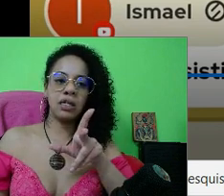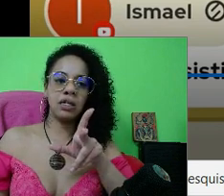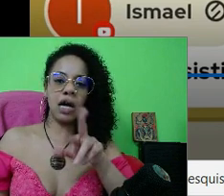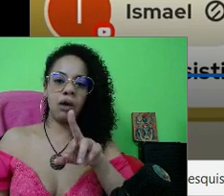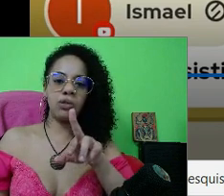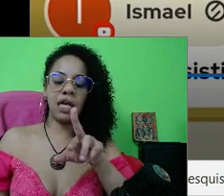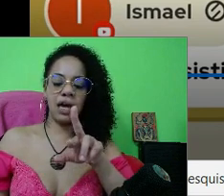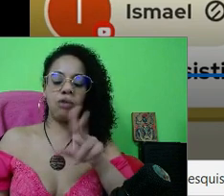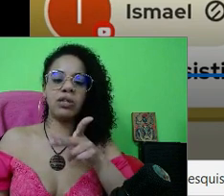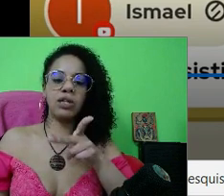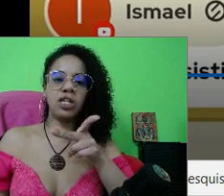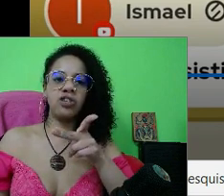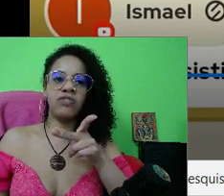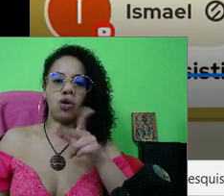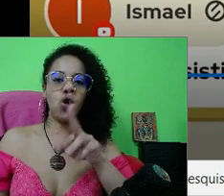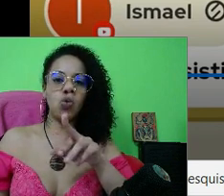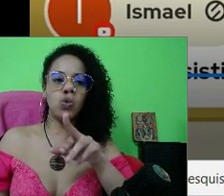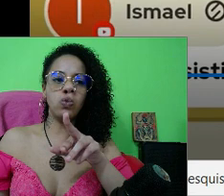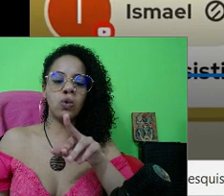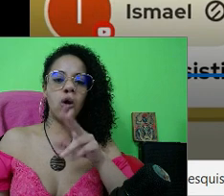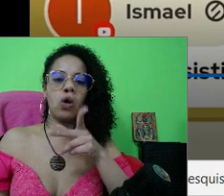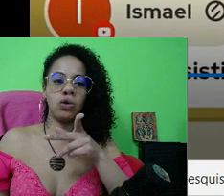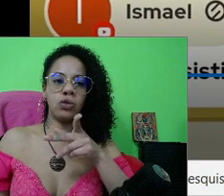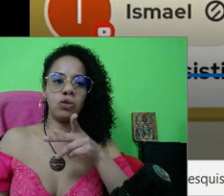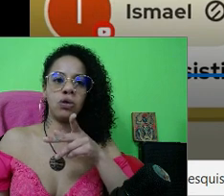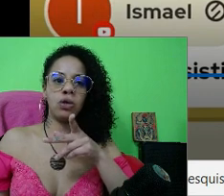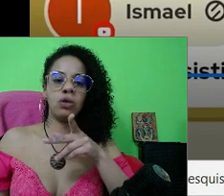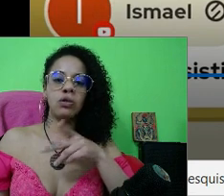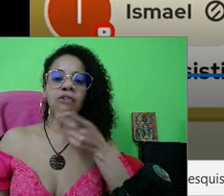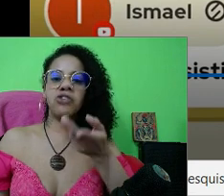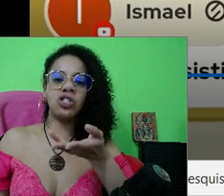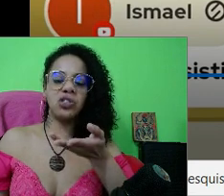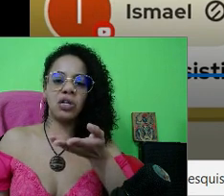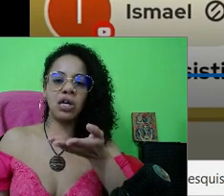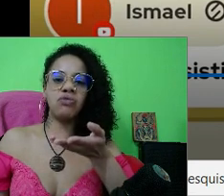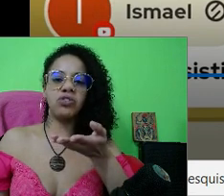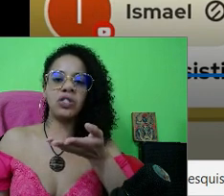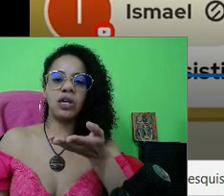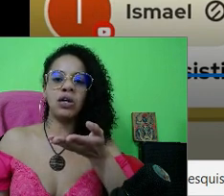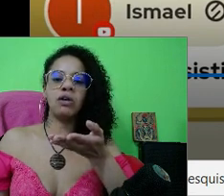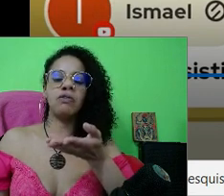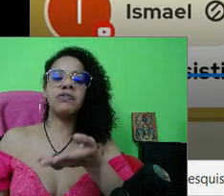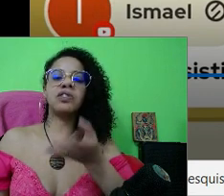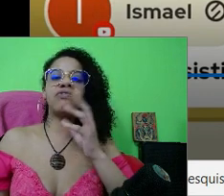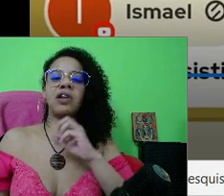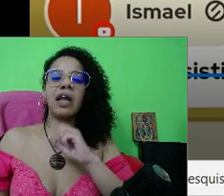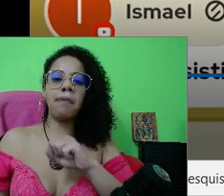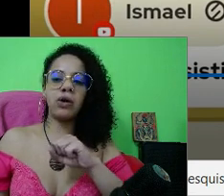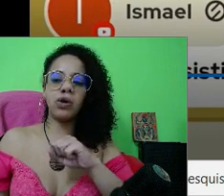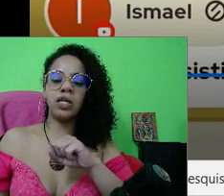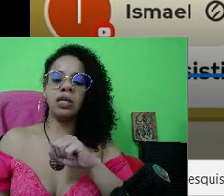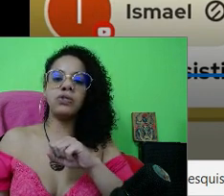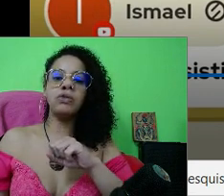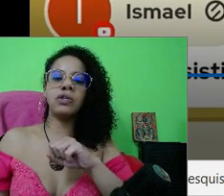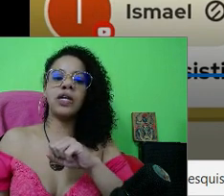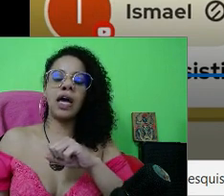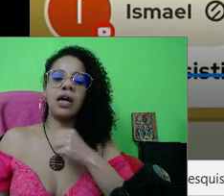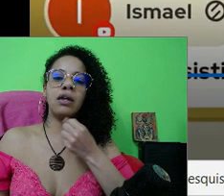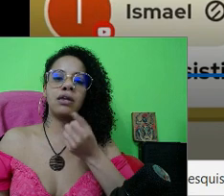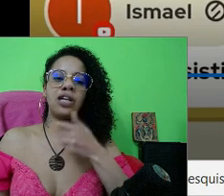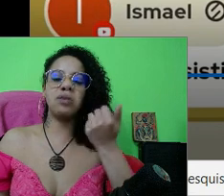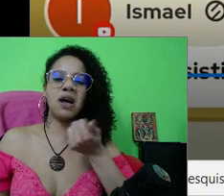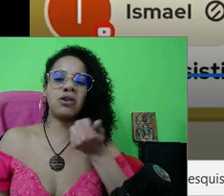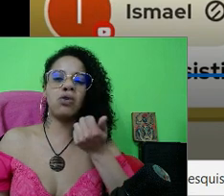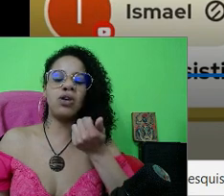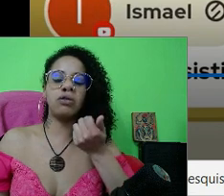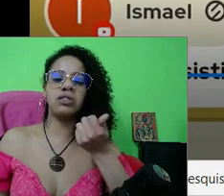assim alternativa ou um ou outro não foi direcionado a você você foi lá pegou isso né